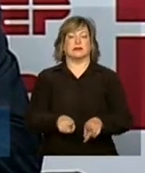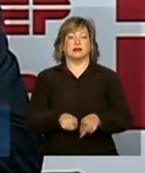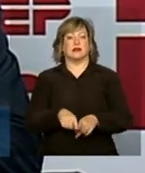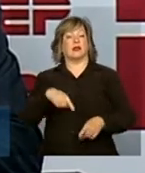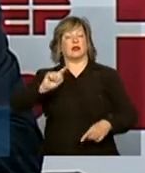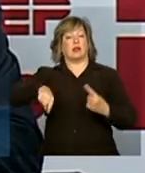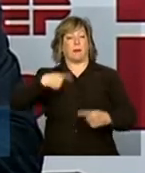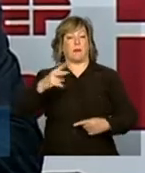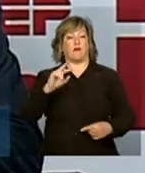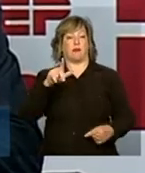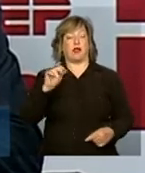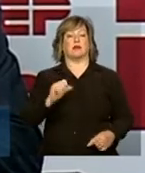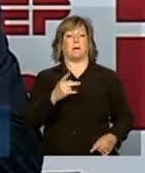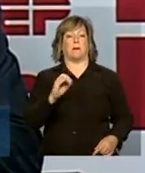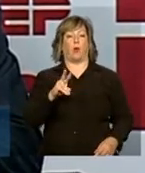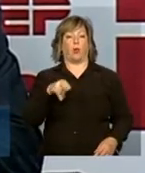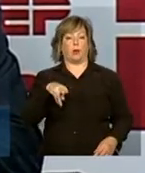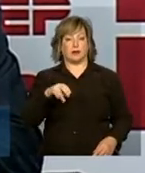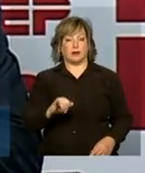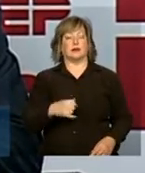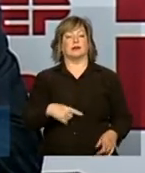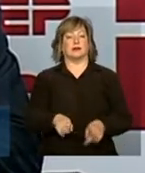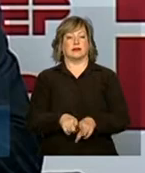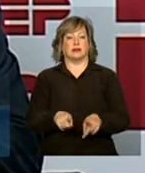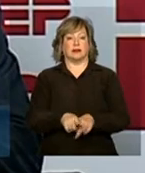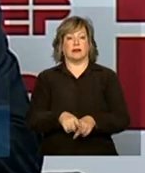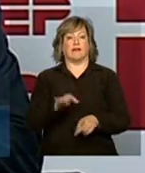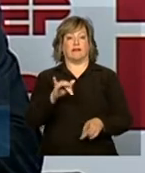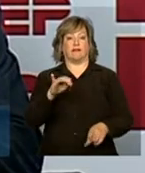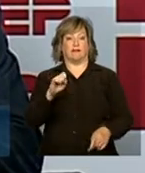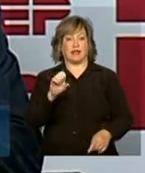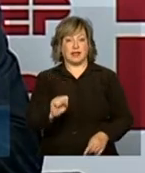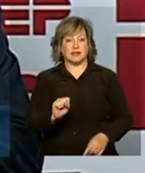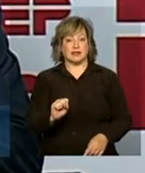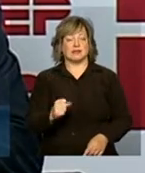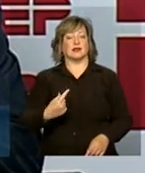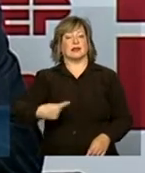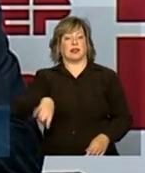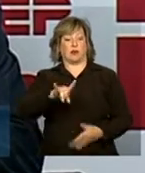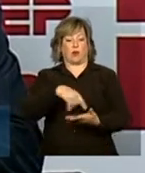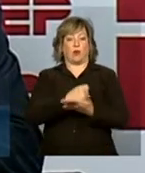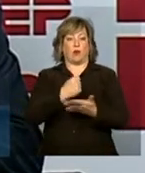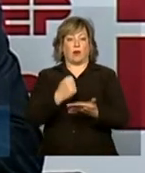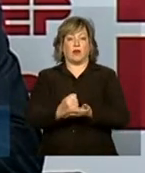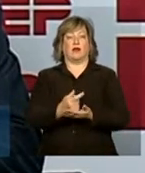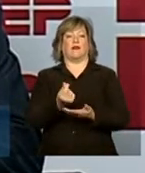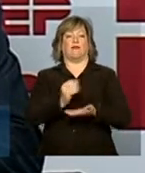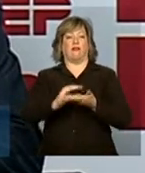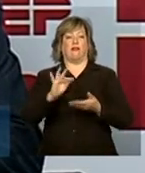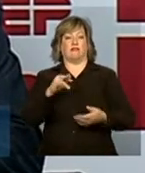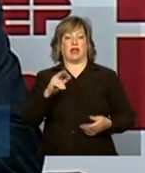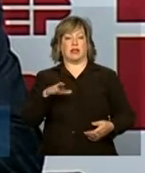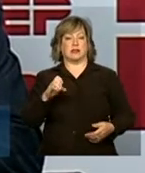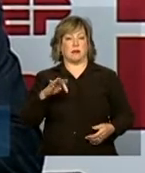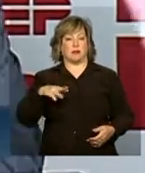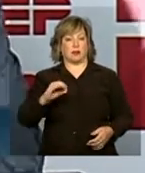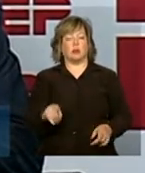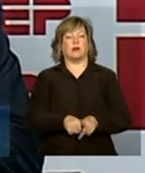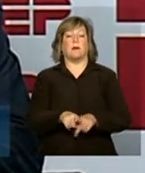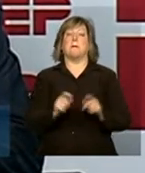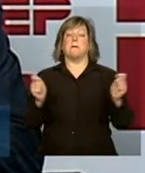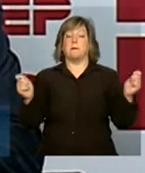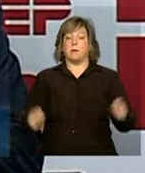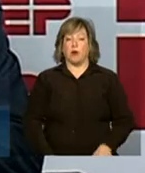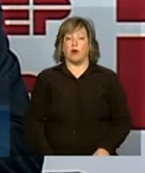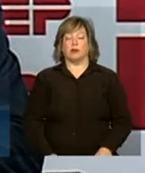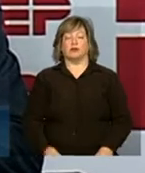virão em seguida do ProUni, do FIES, que são os contratos de financiamento. Poderão ainda,